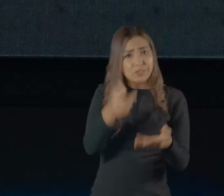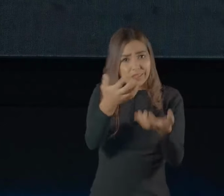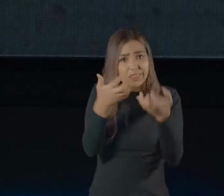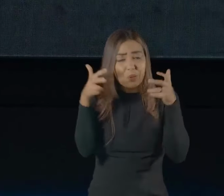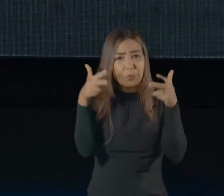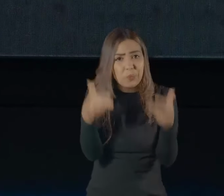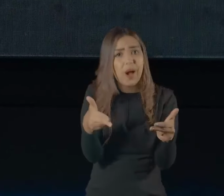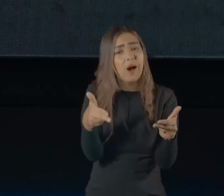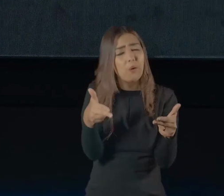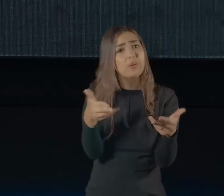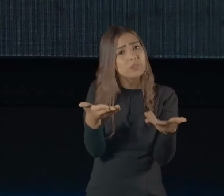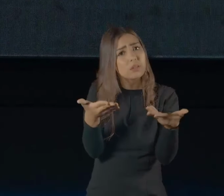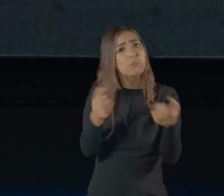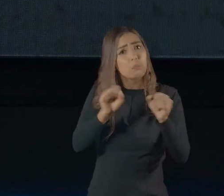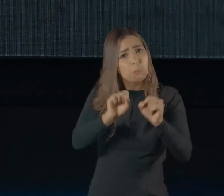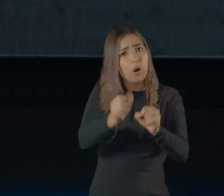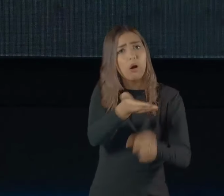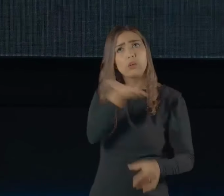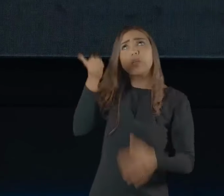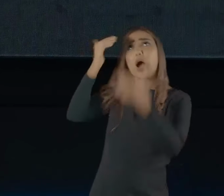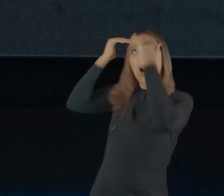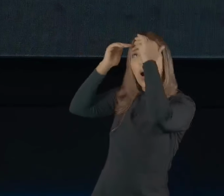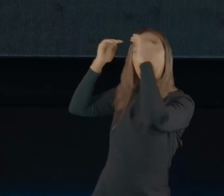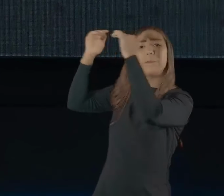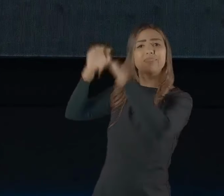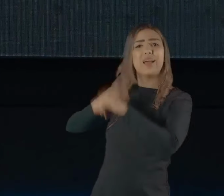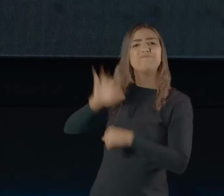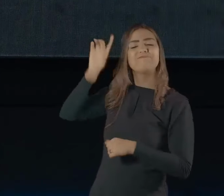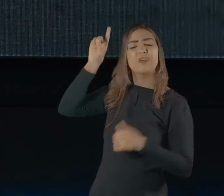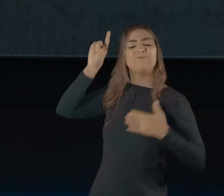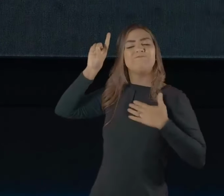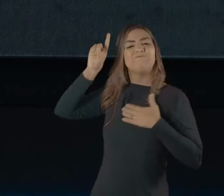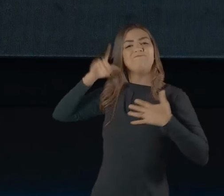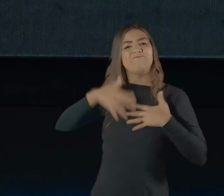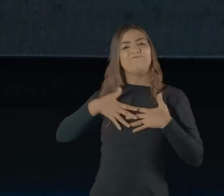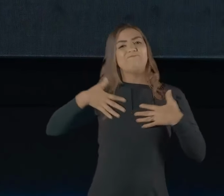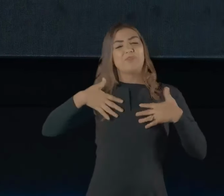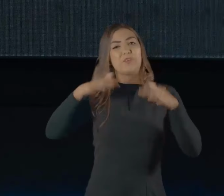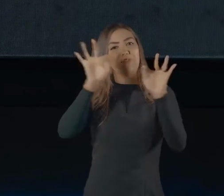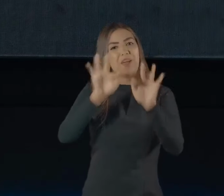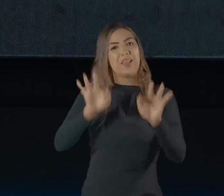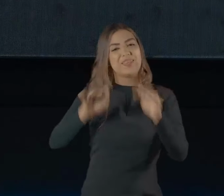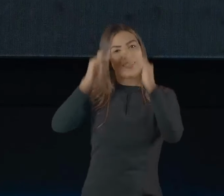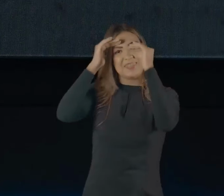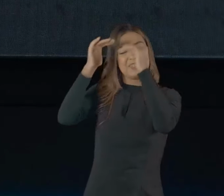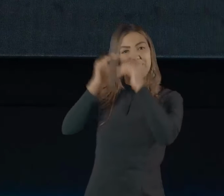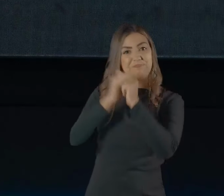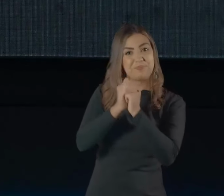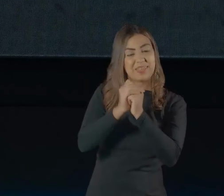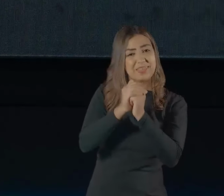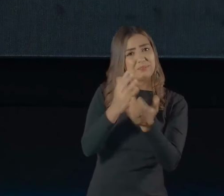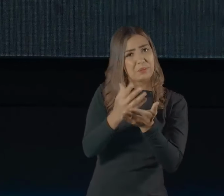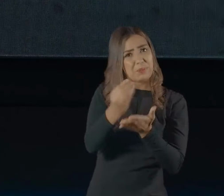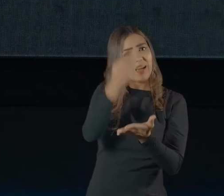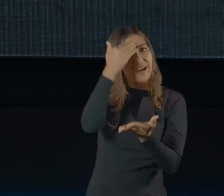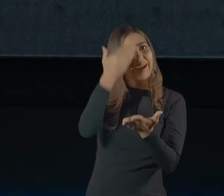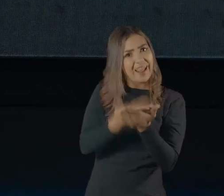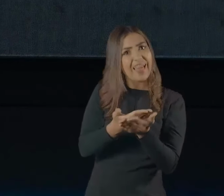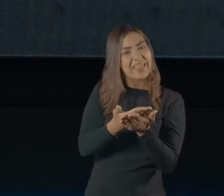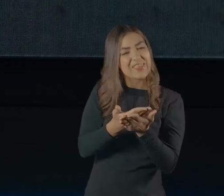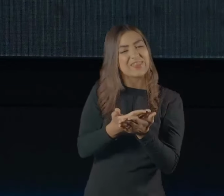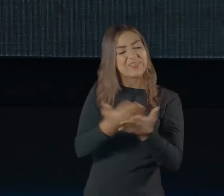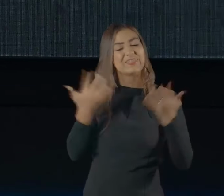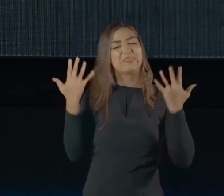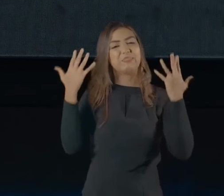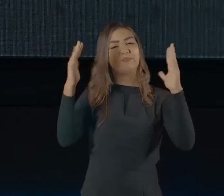obediência agrada a Deus. Amém? Aplauda o Senhor, diga eu creio.